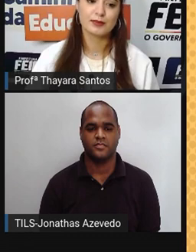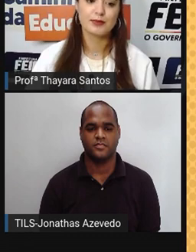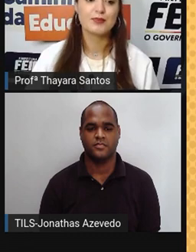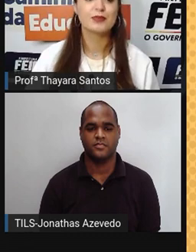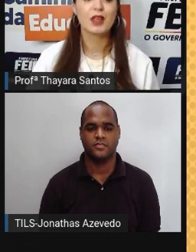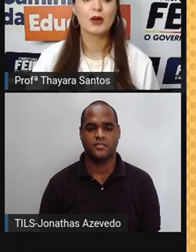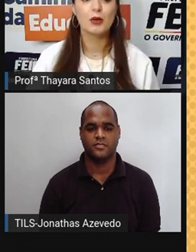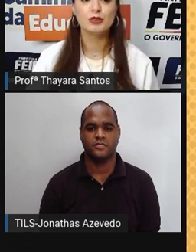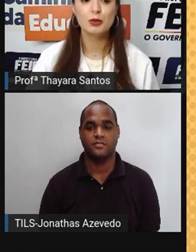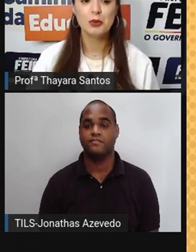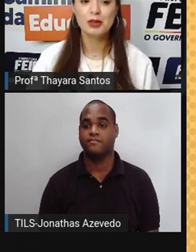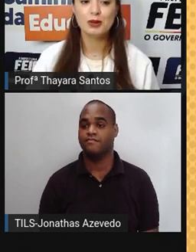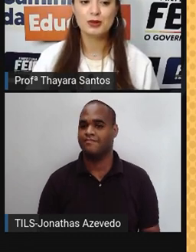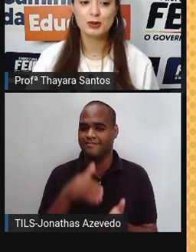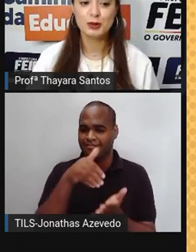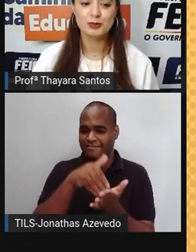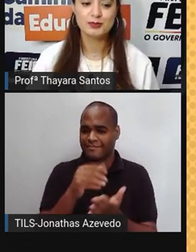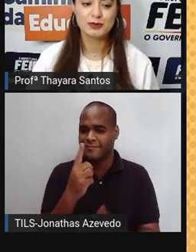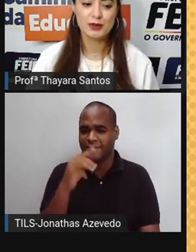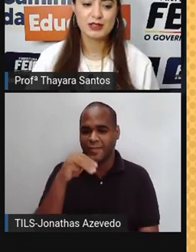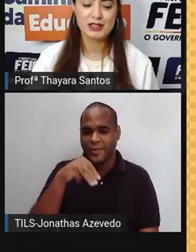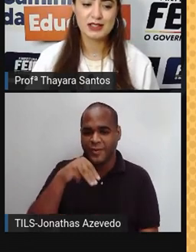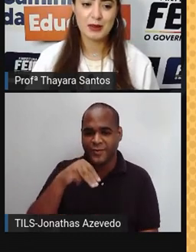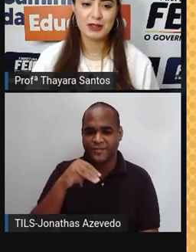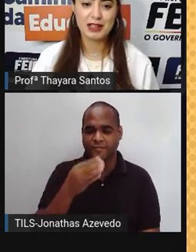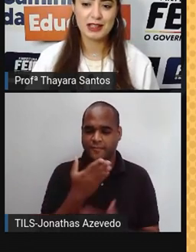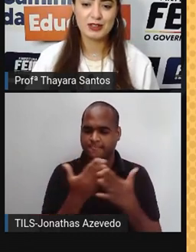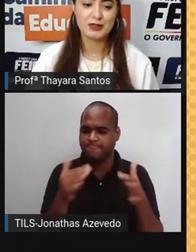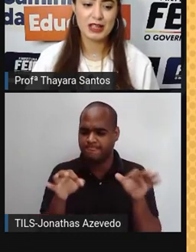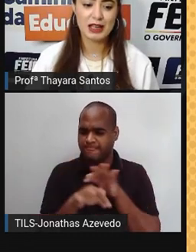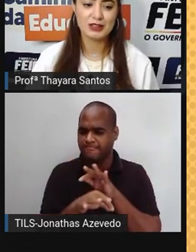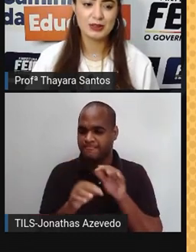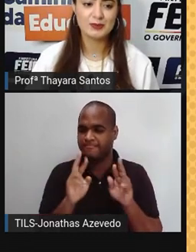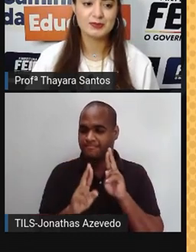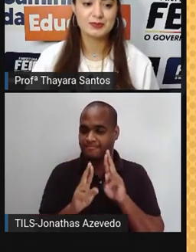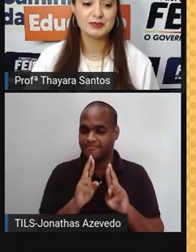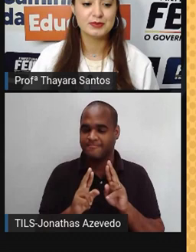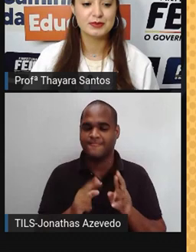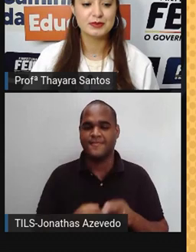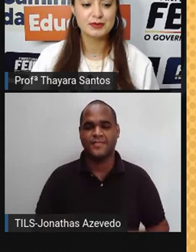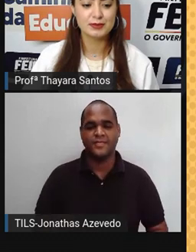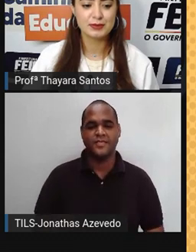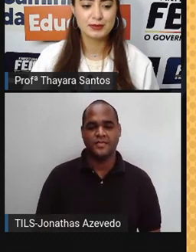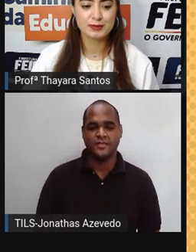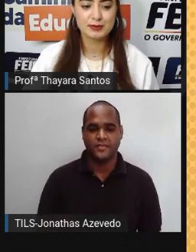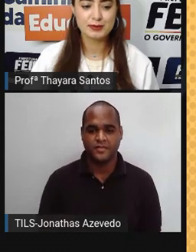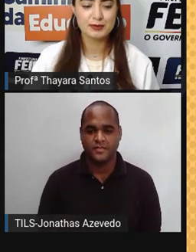o último minuto para vocês terminarem atividade